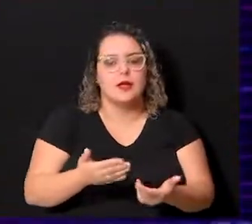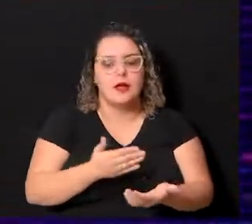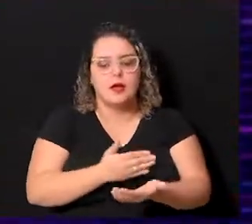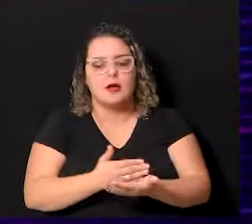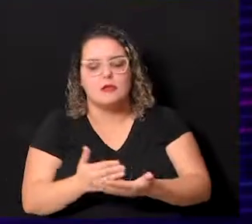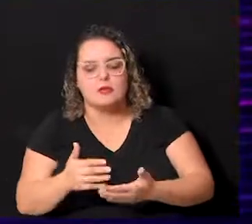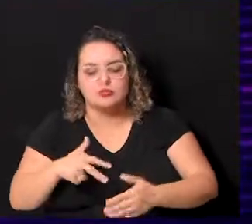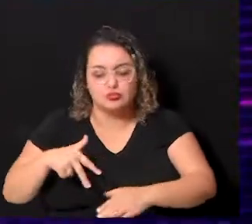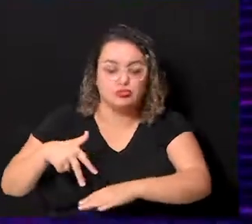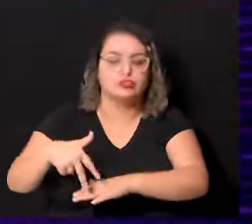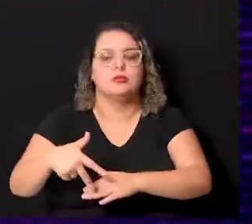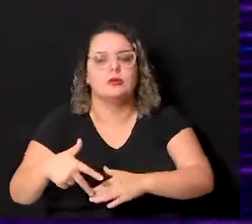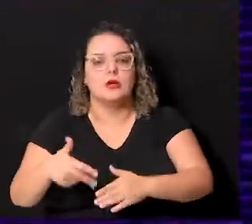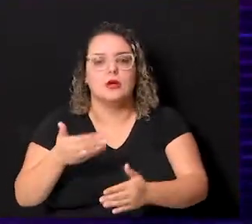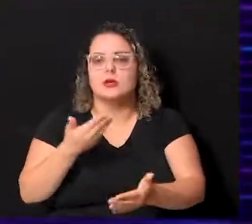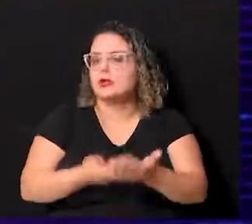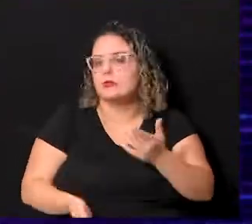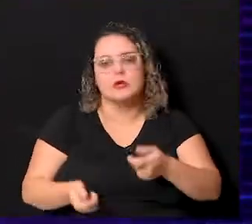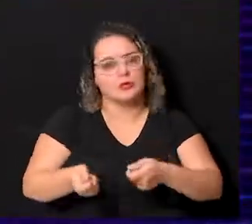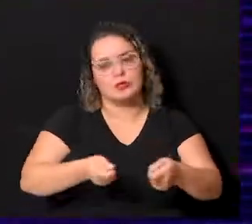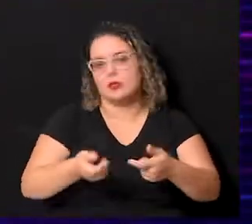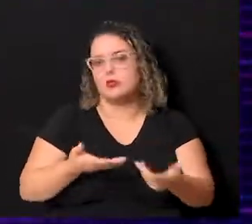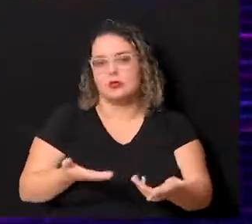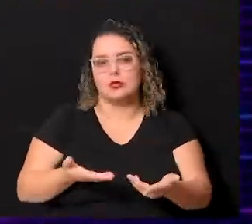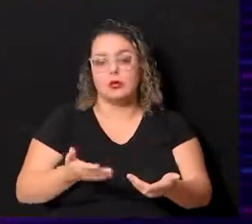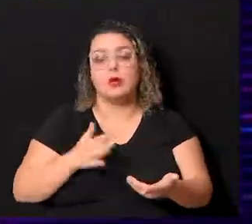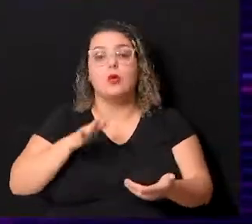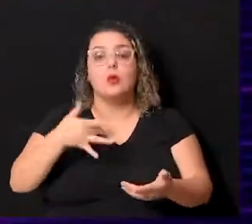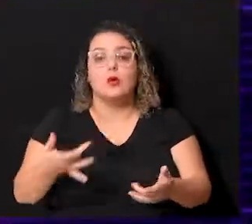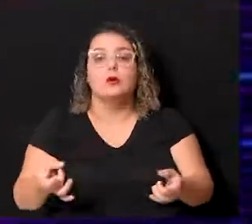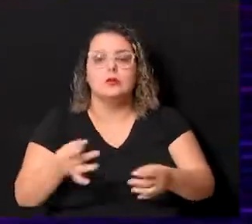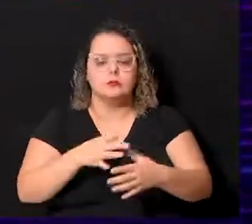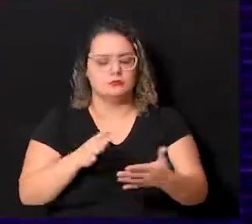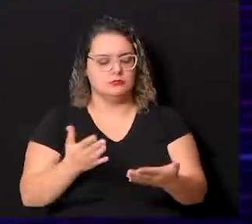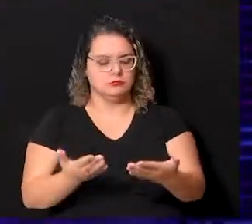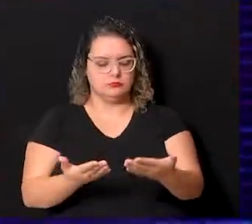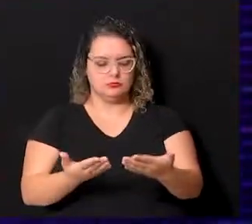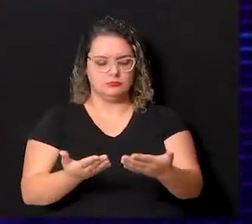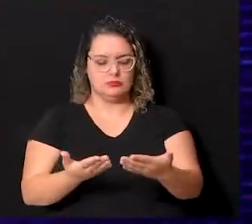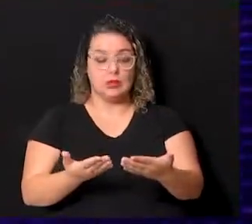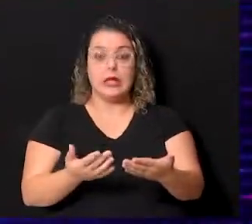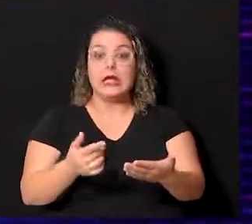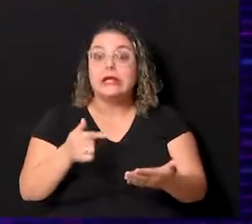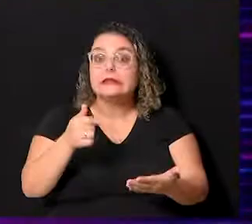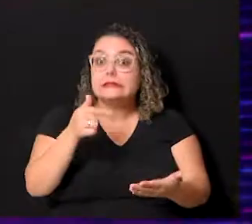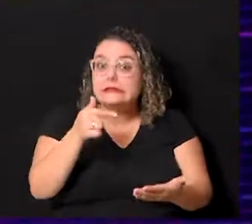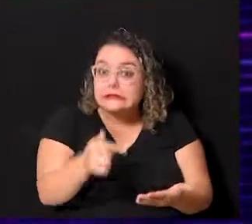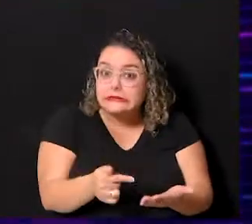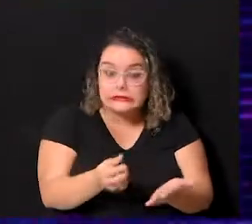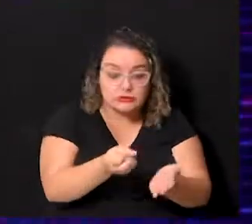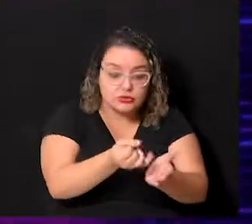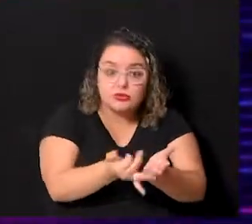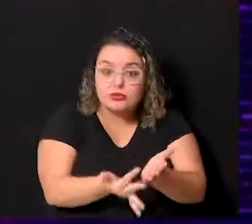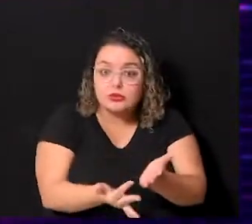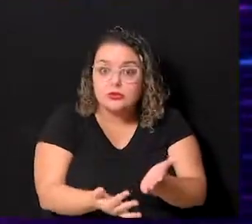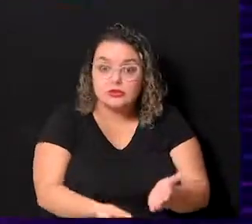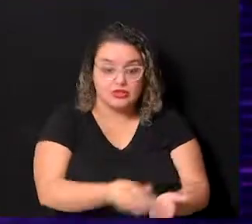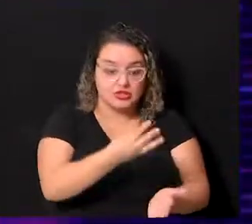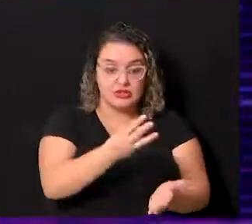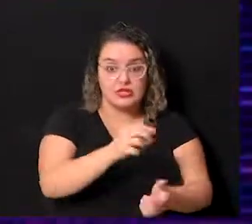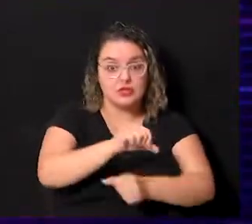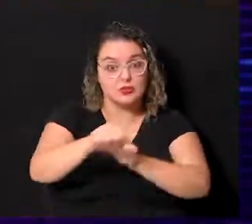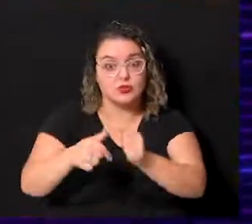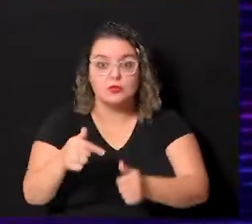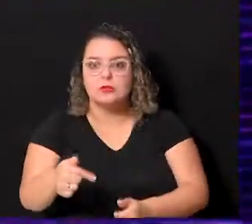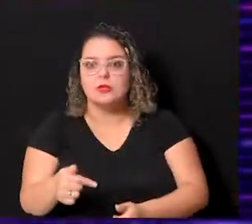de fora e tal, e pronto, você já perdeu o controle. Quando eu terminei, eu olhei e falei, opa, deu 7 páginas, as 3 viraram